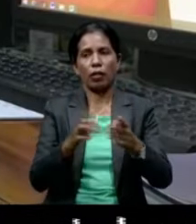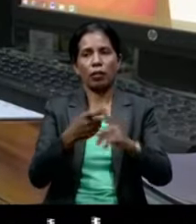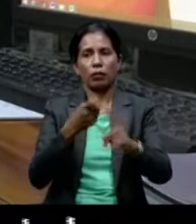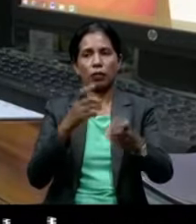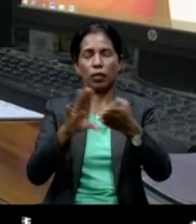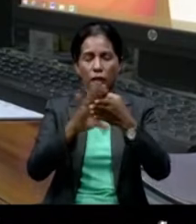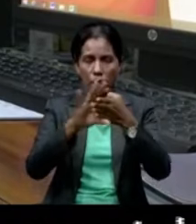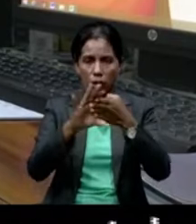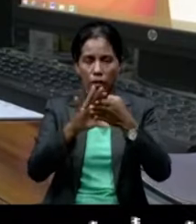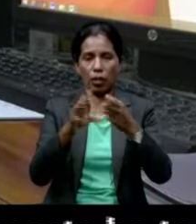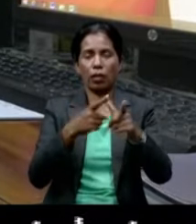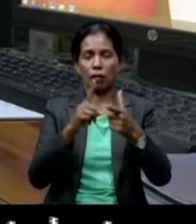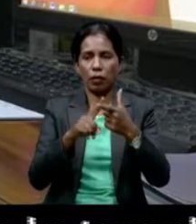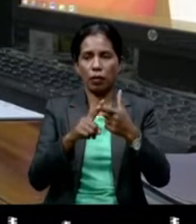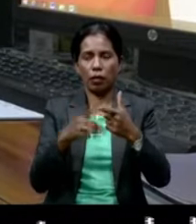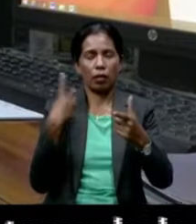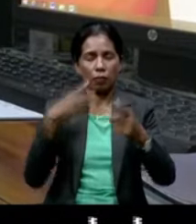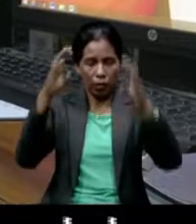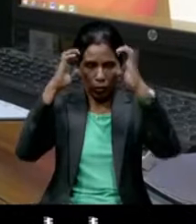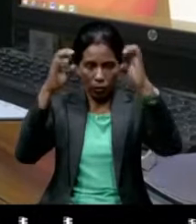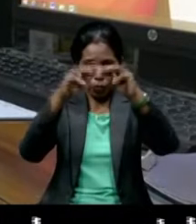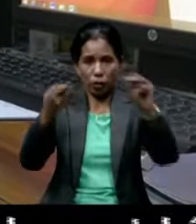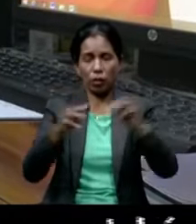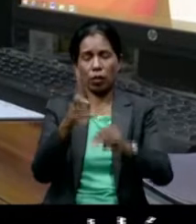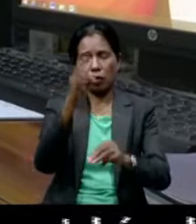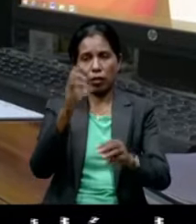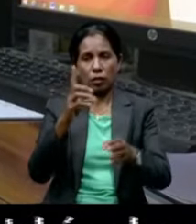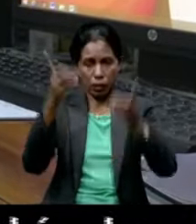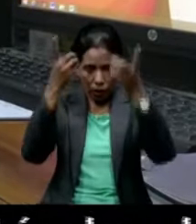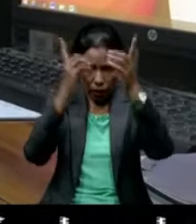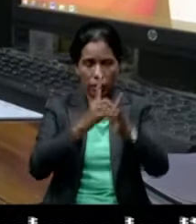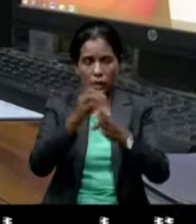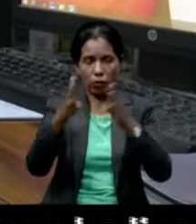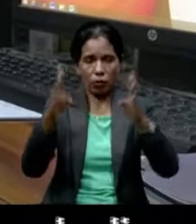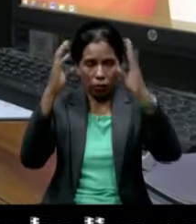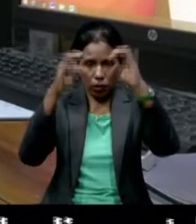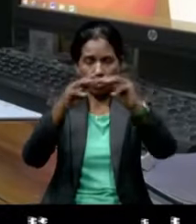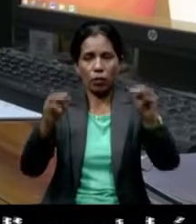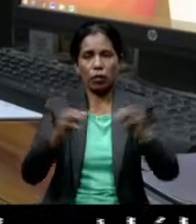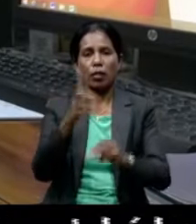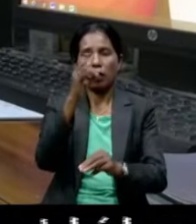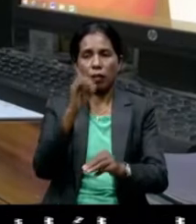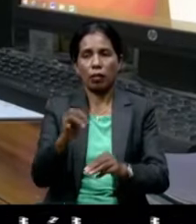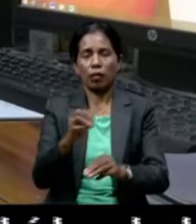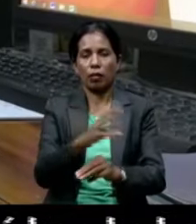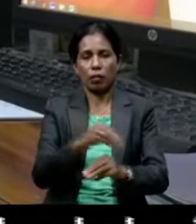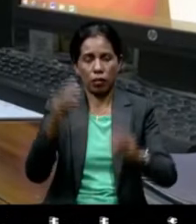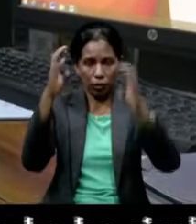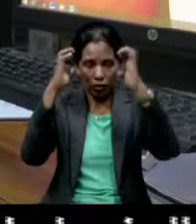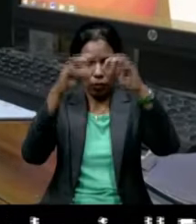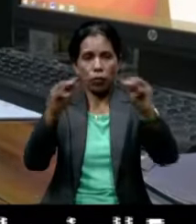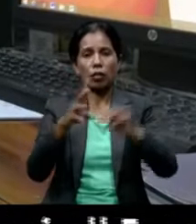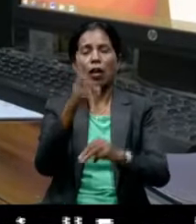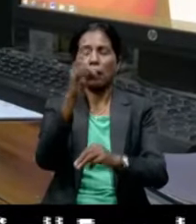liu-se carta, através da educação do município de Ilha, diretor da educação do município de Ilha, nomo superintendente da educação do município de